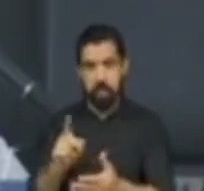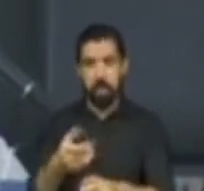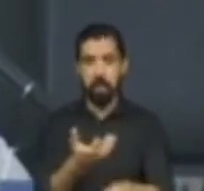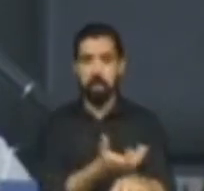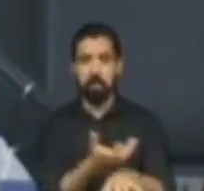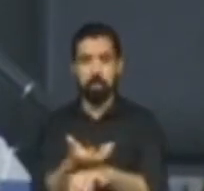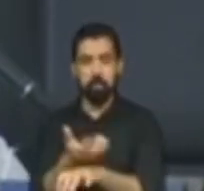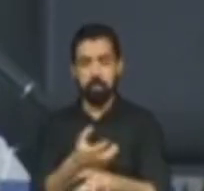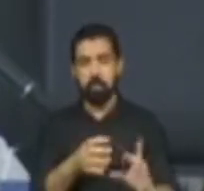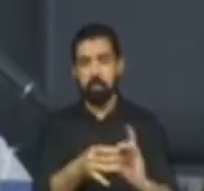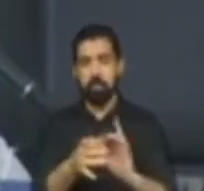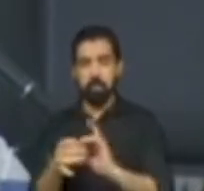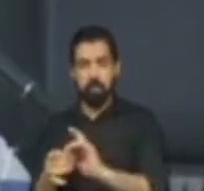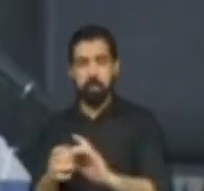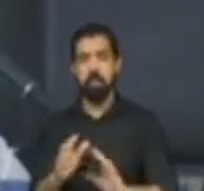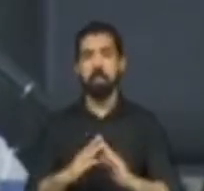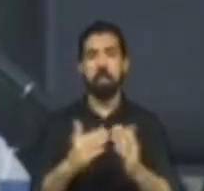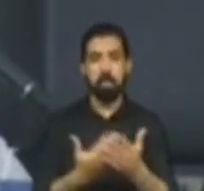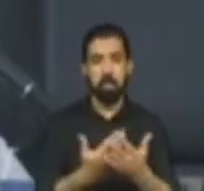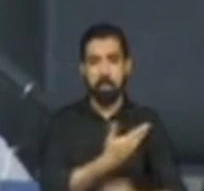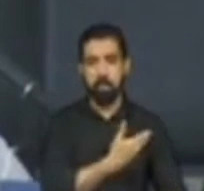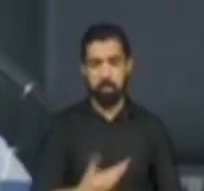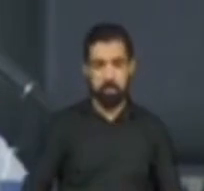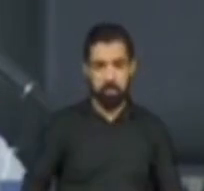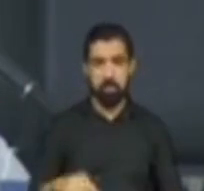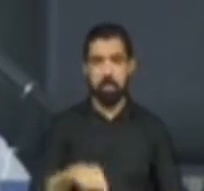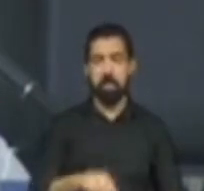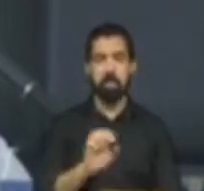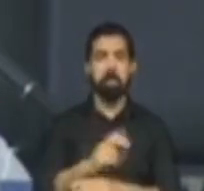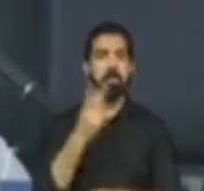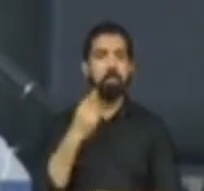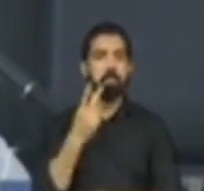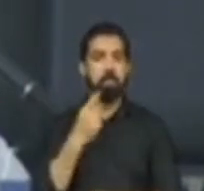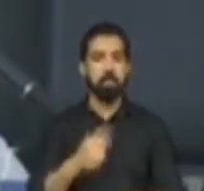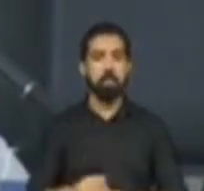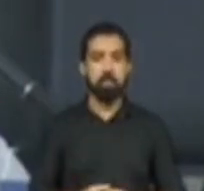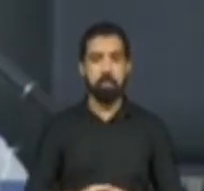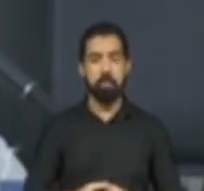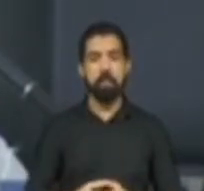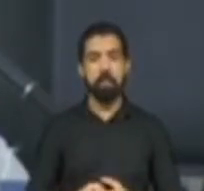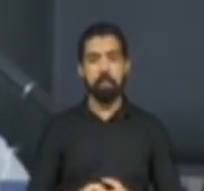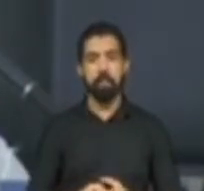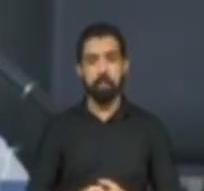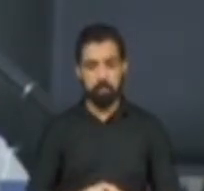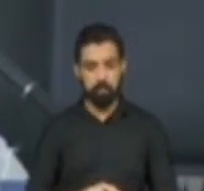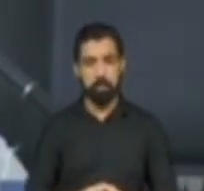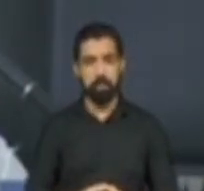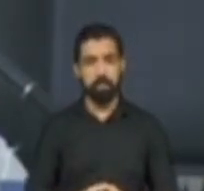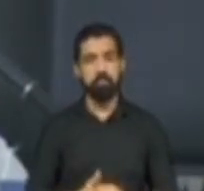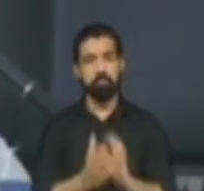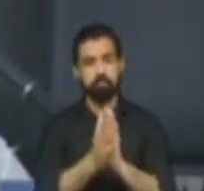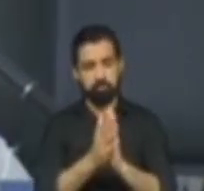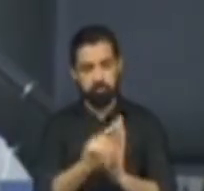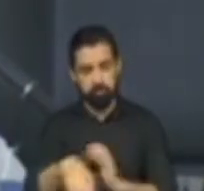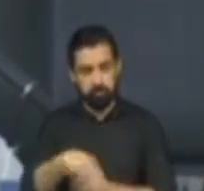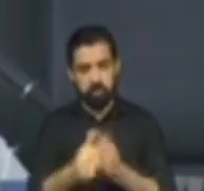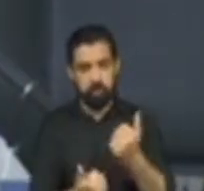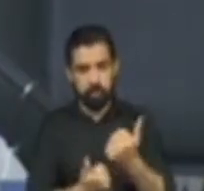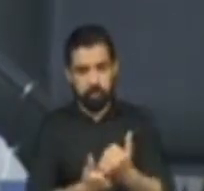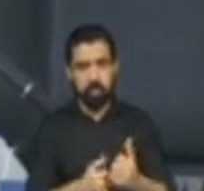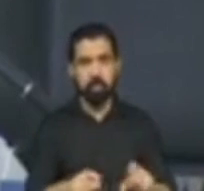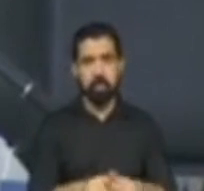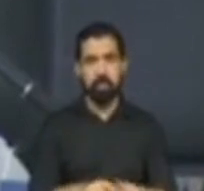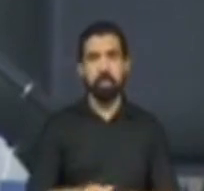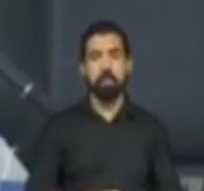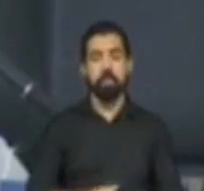curricular das escolas públicas mantidas pelo Estado do Ceará. Conto com o apoio dos pares. Conto com o presidente das